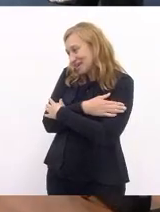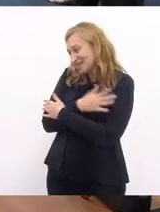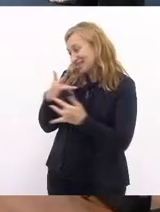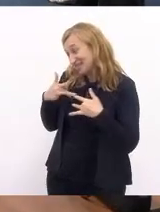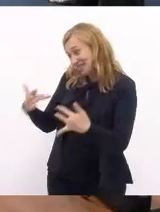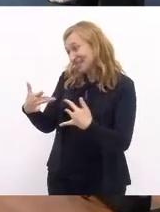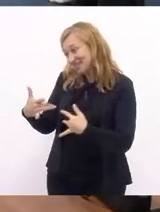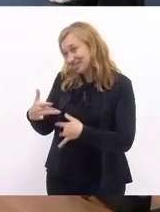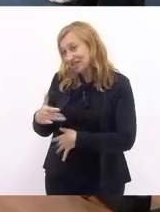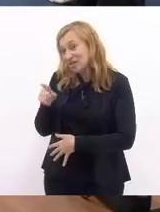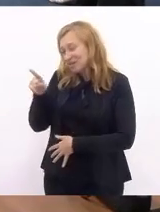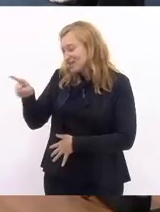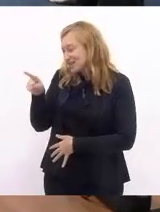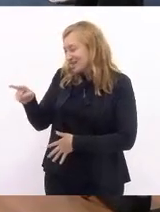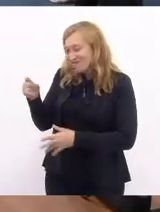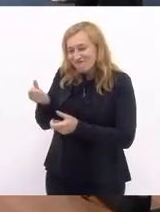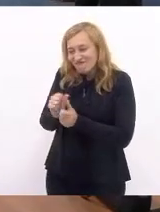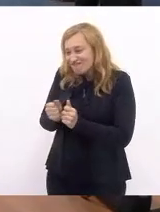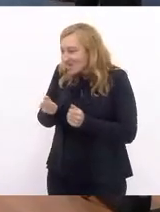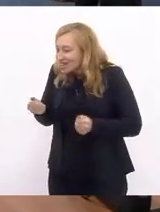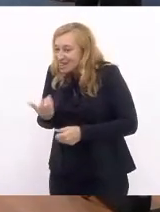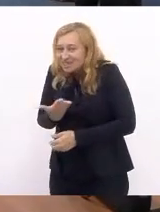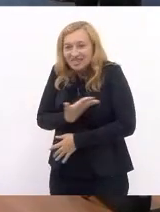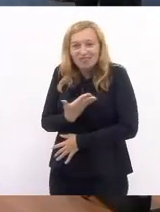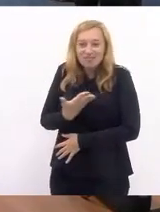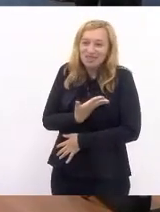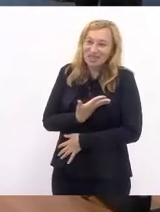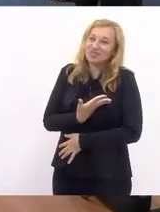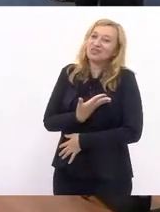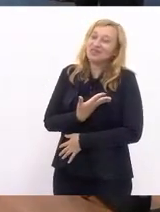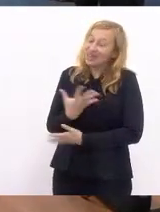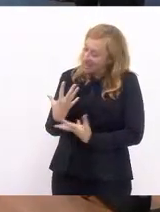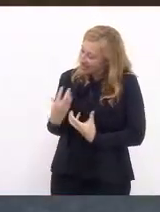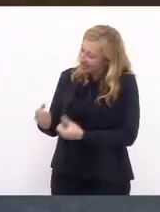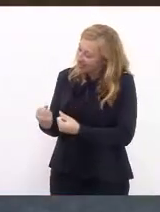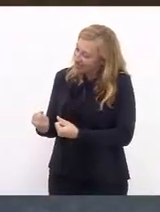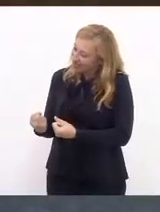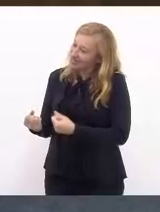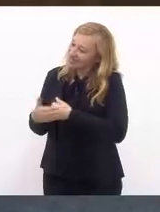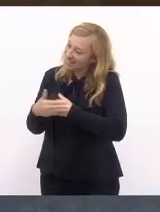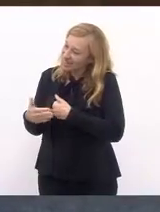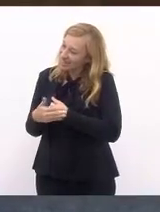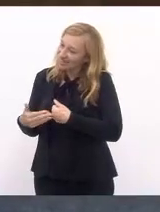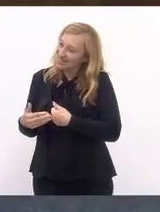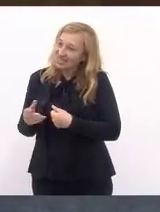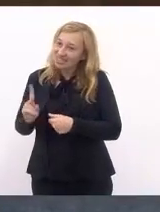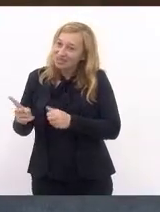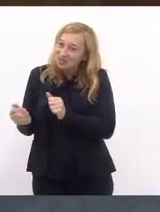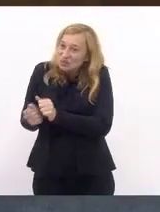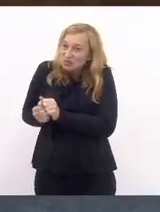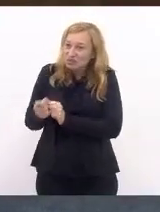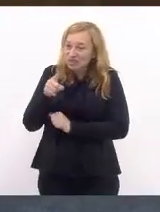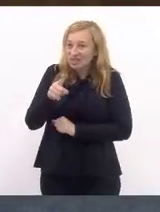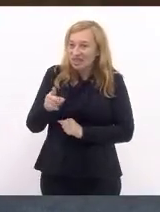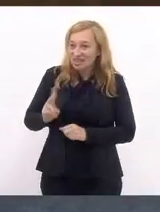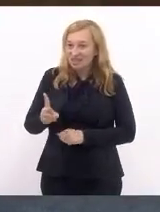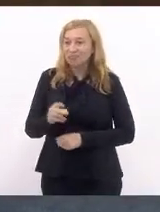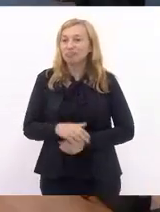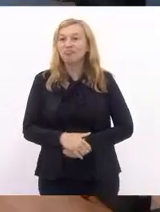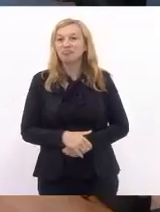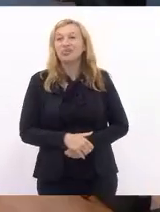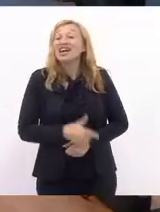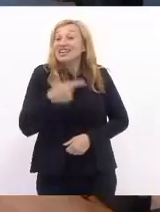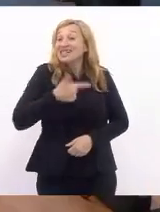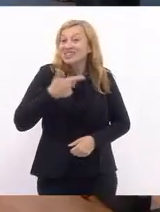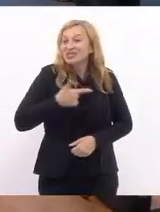minha solidariedade você é um grande parceiro dessa casa receba o nosso carinho isso é muito estar do teu lado e conta com a gente